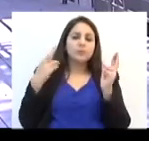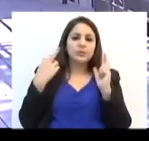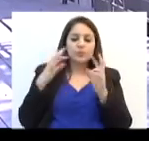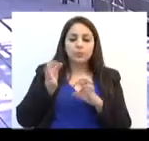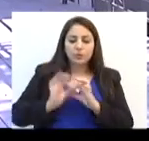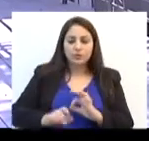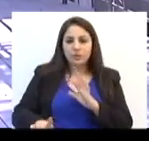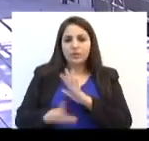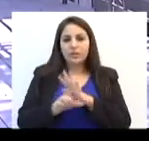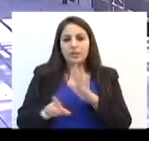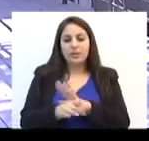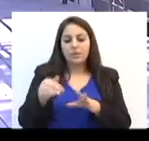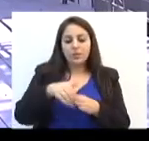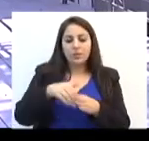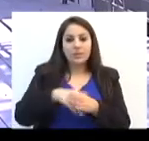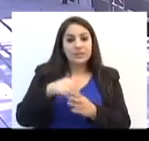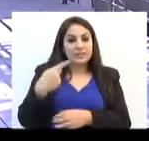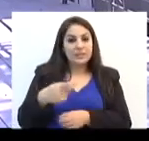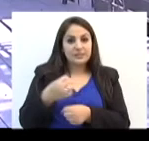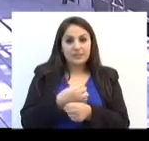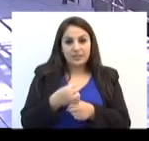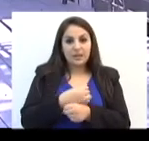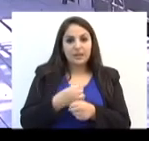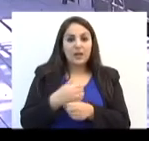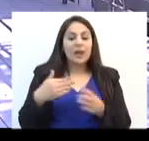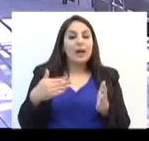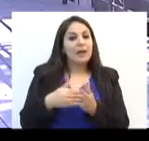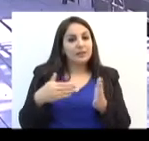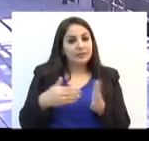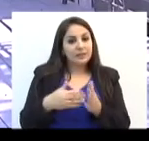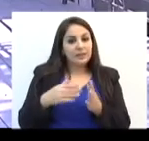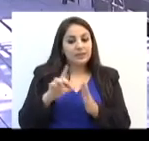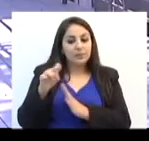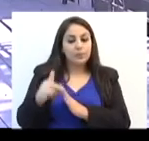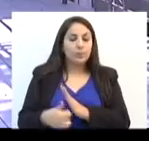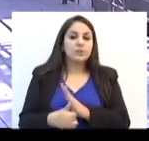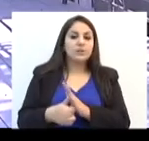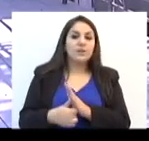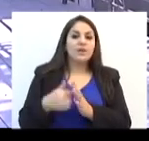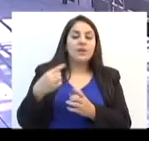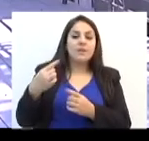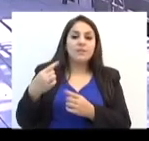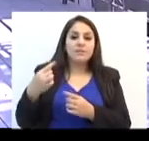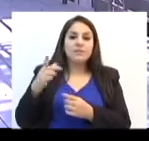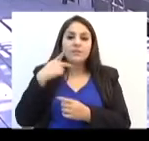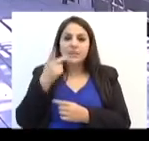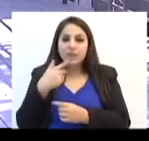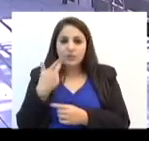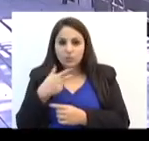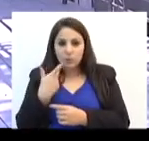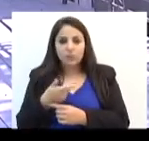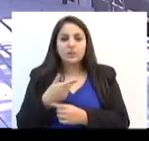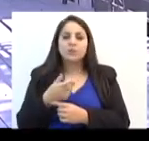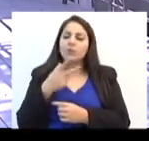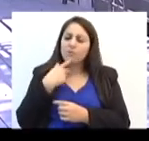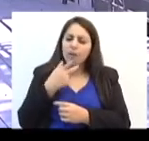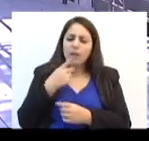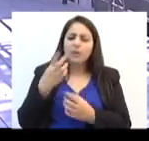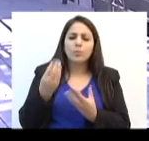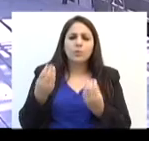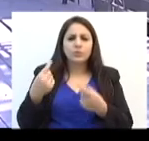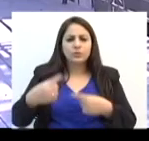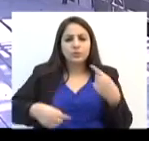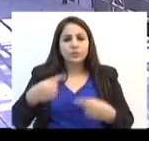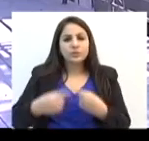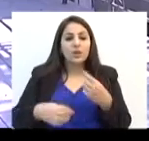projeto de lei seja votado ainda neste ano. Até lá, vereadores de situação e oposição vão promover vários